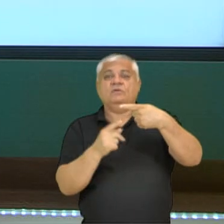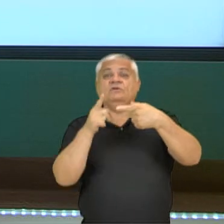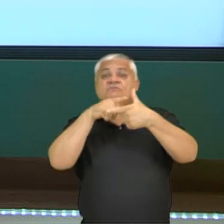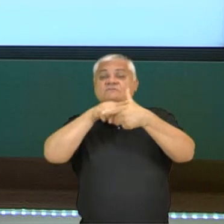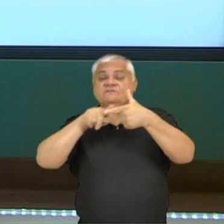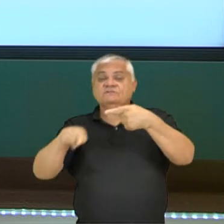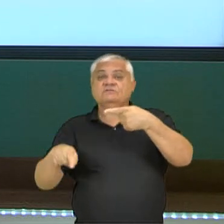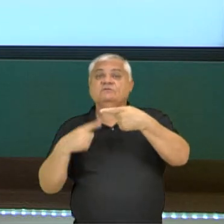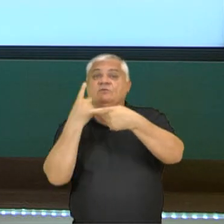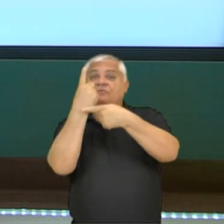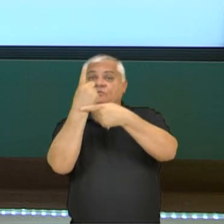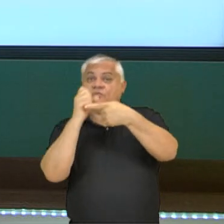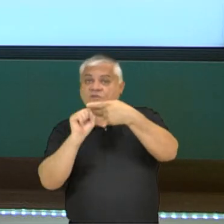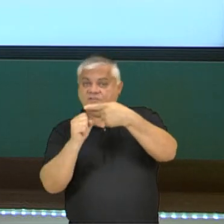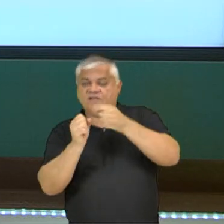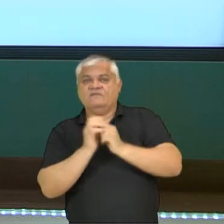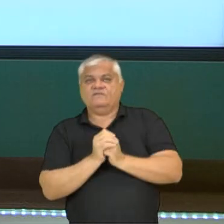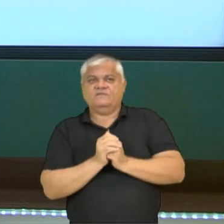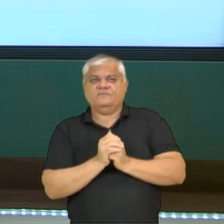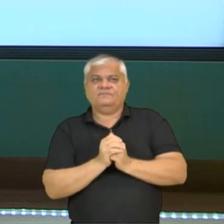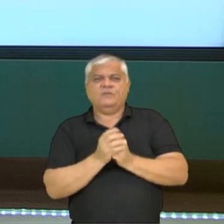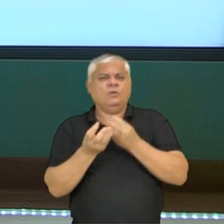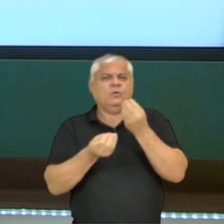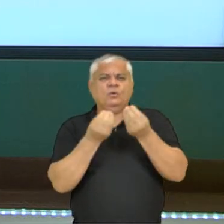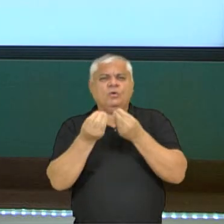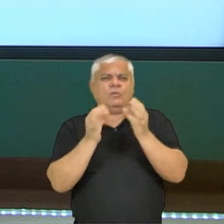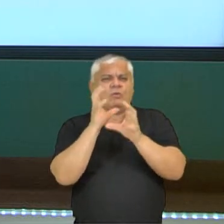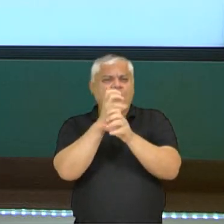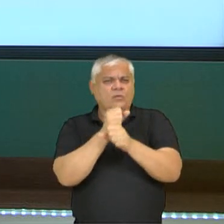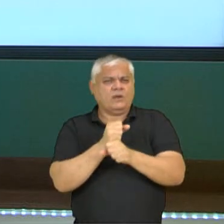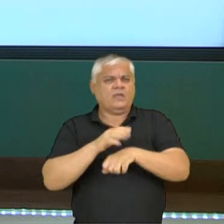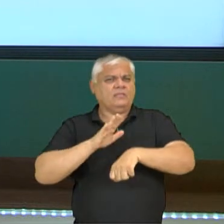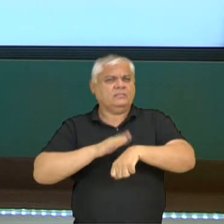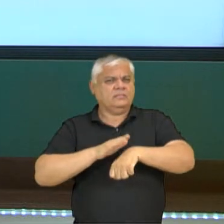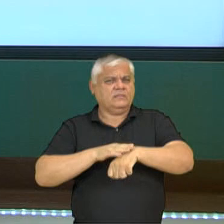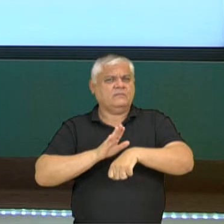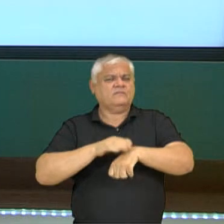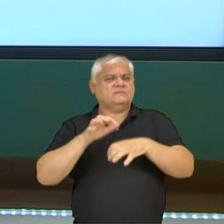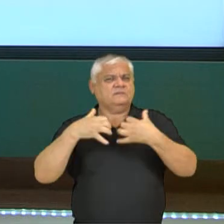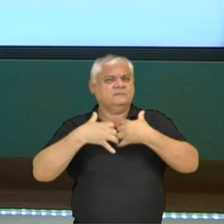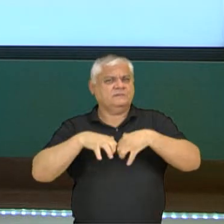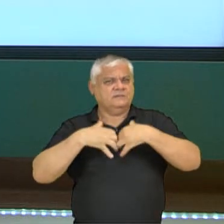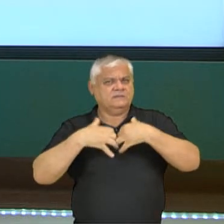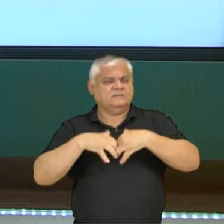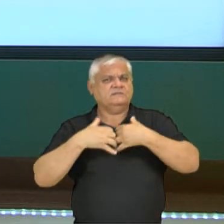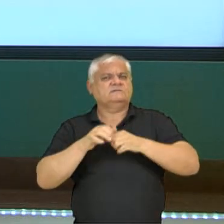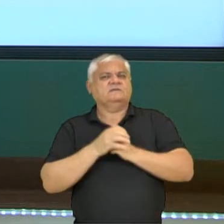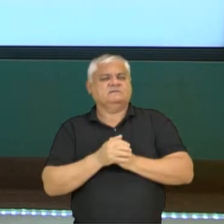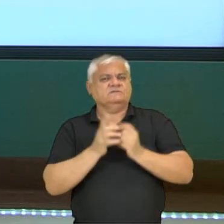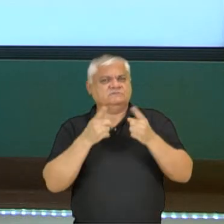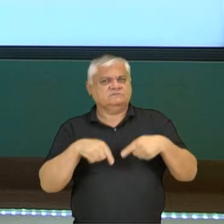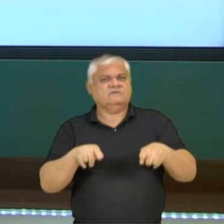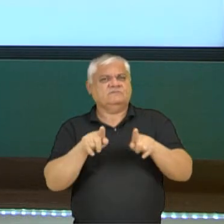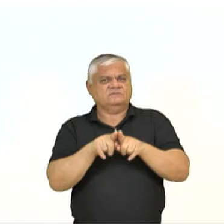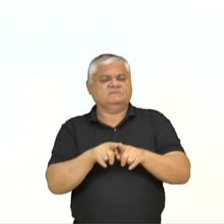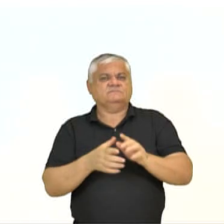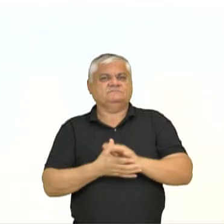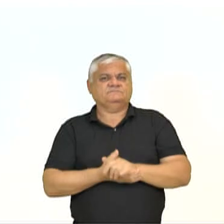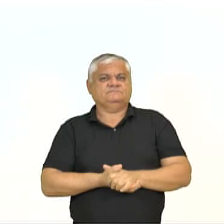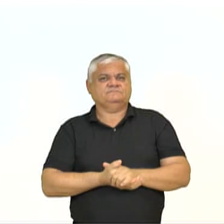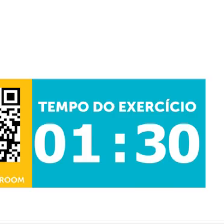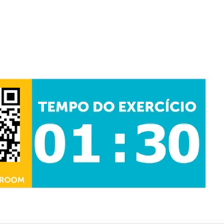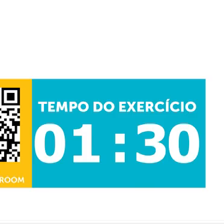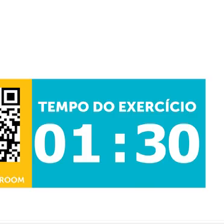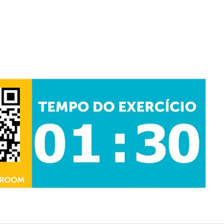dividido por 1/8. Então, a professora vai dar um tempinho para vocês pensarem nessa situação e já voltamos.